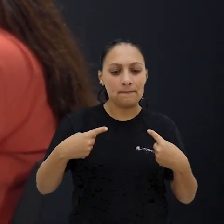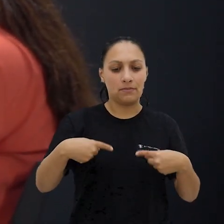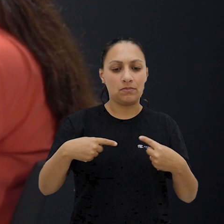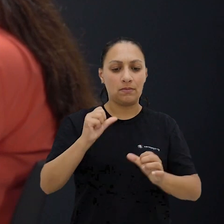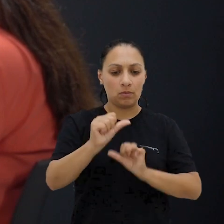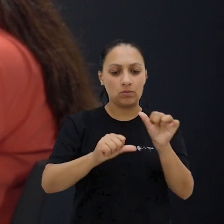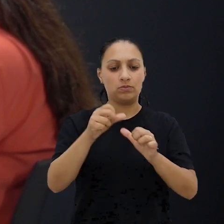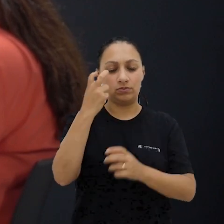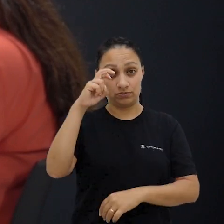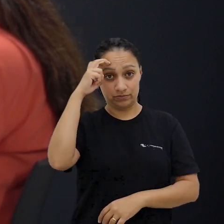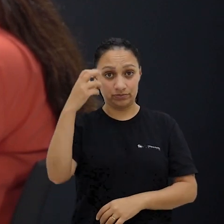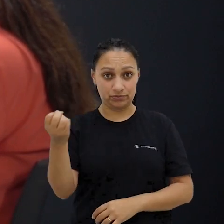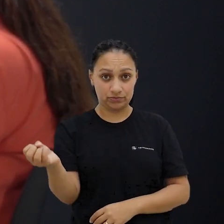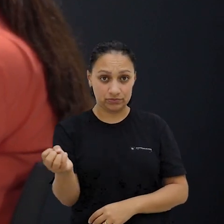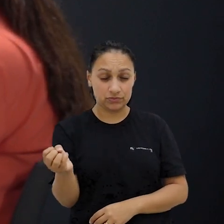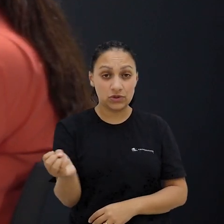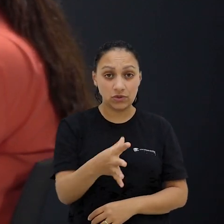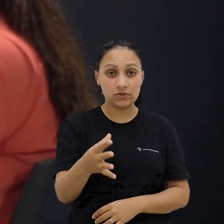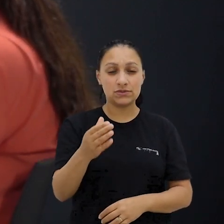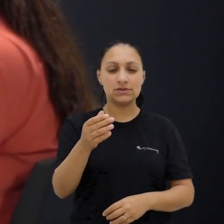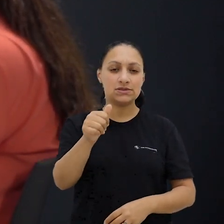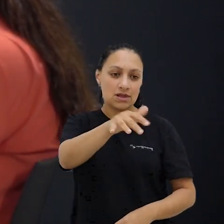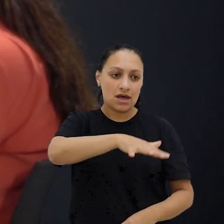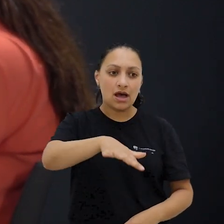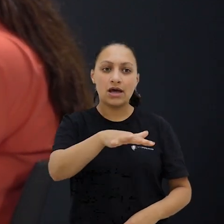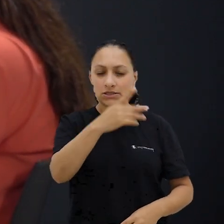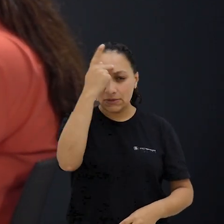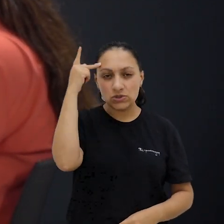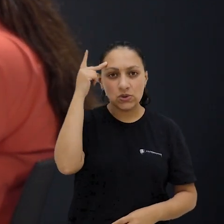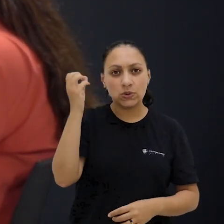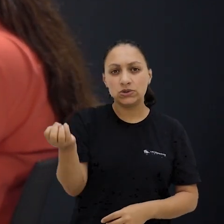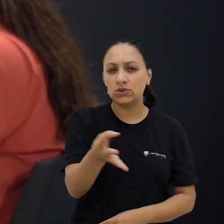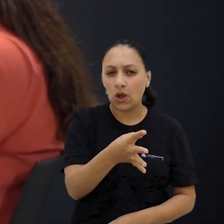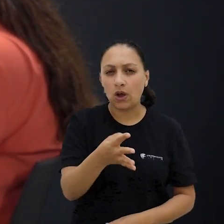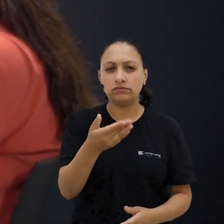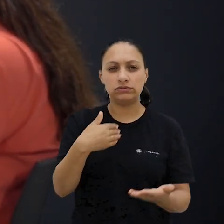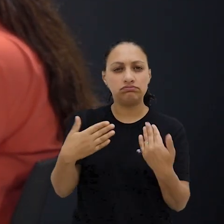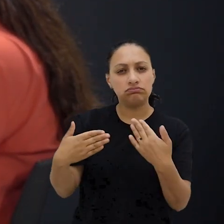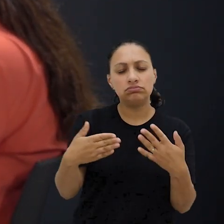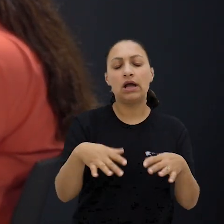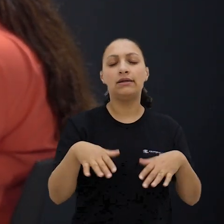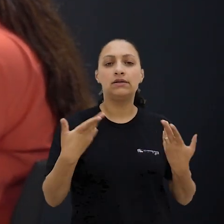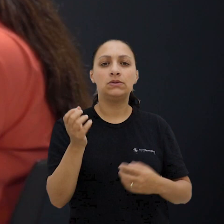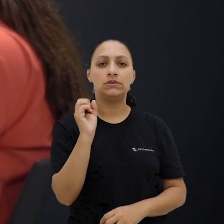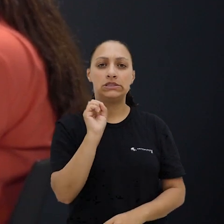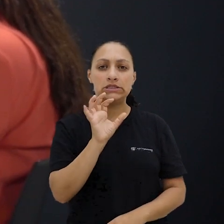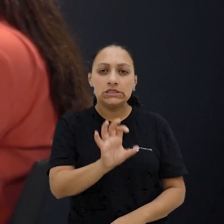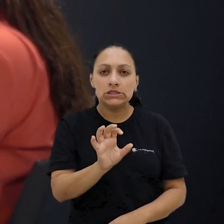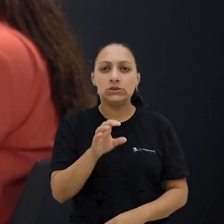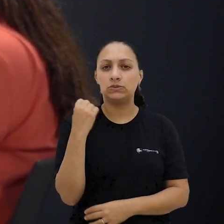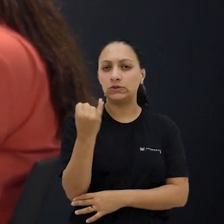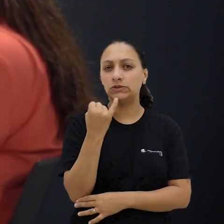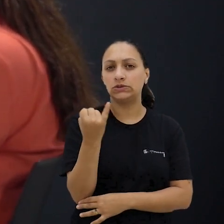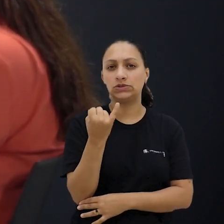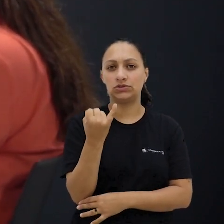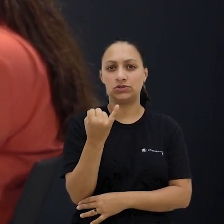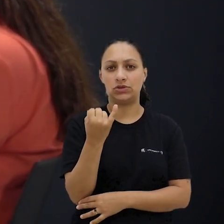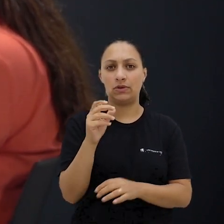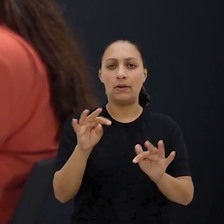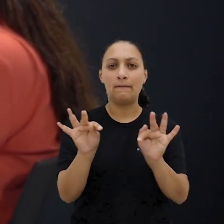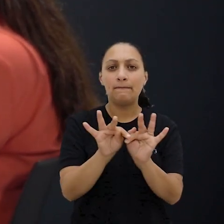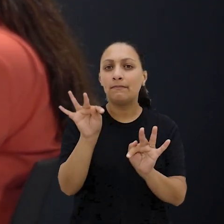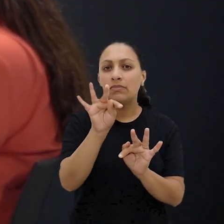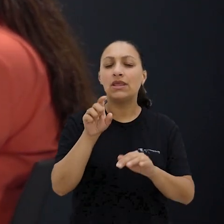uma mudança de cultura, novos ares, novas pessoas... E isso que é o importante do ecossistema, do parque, é ter